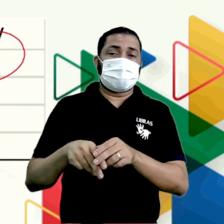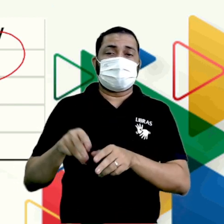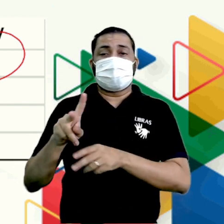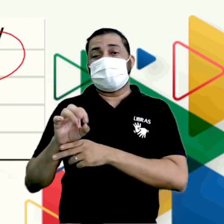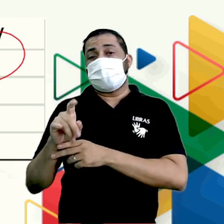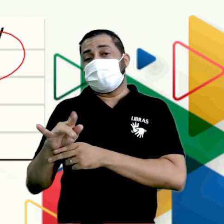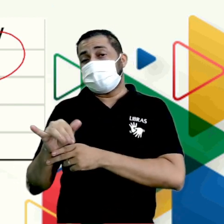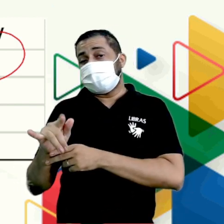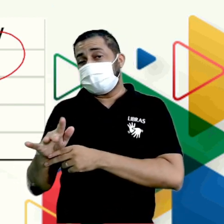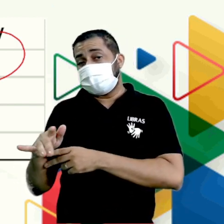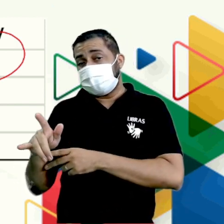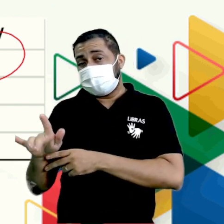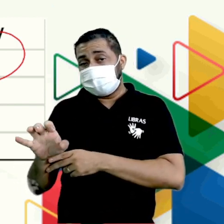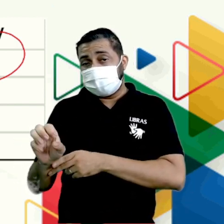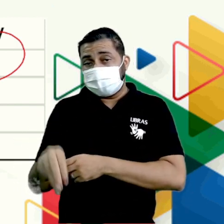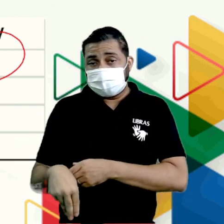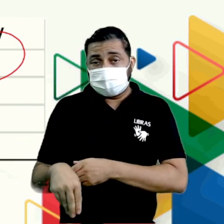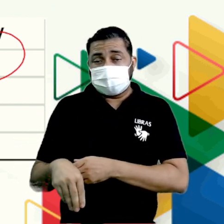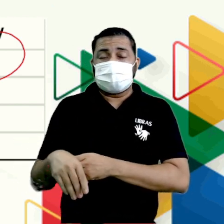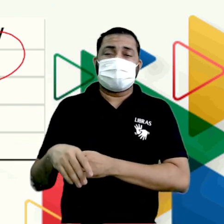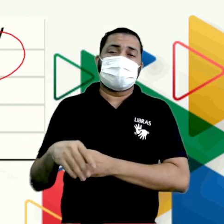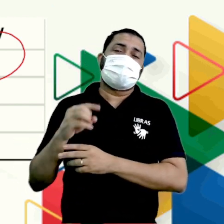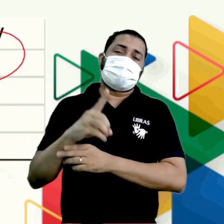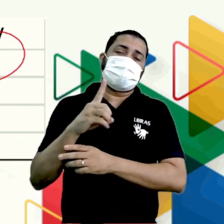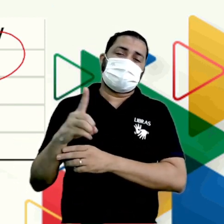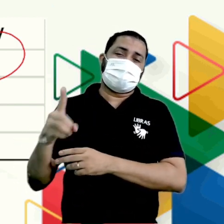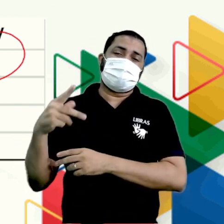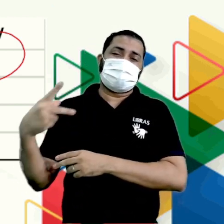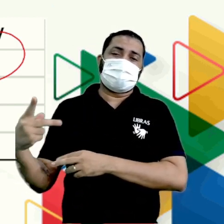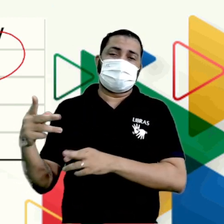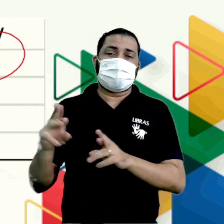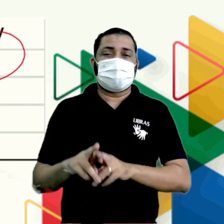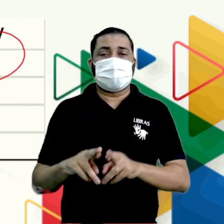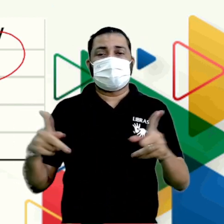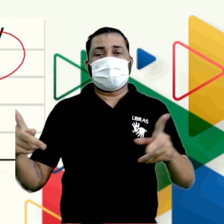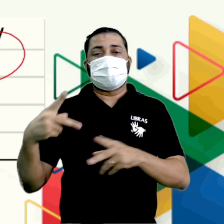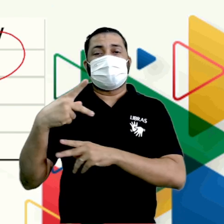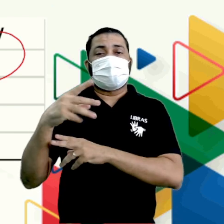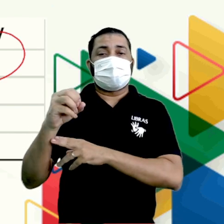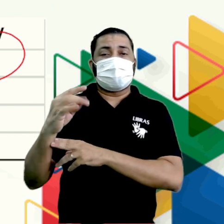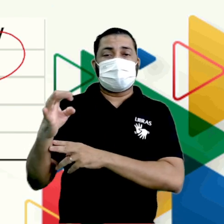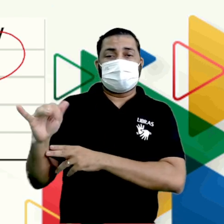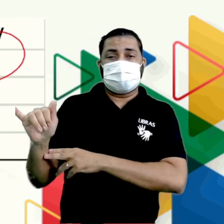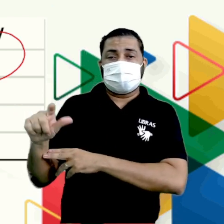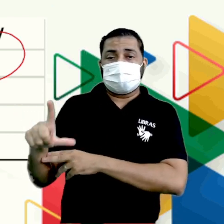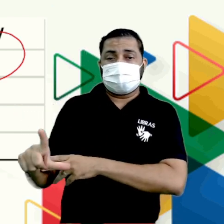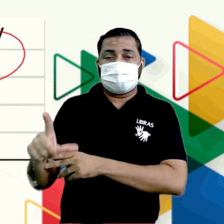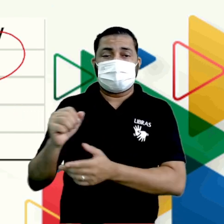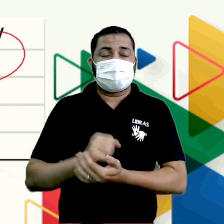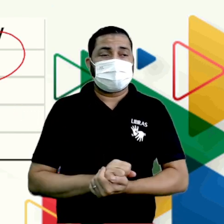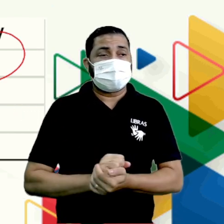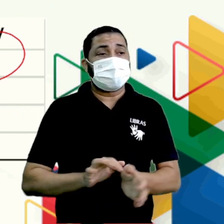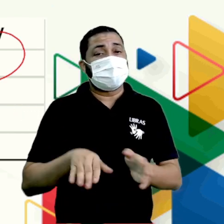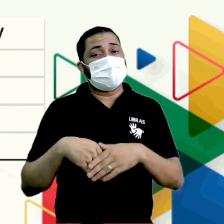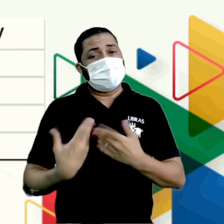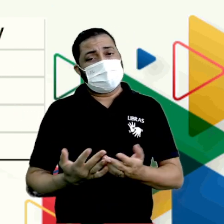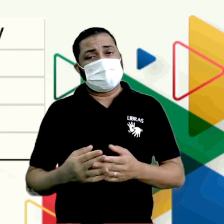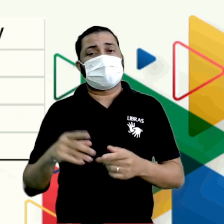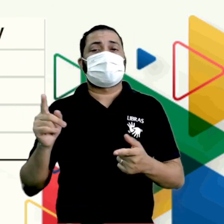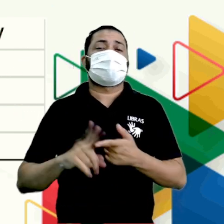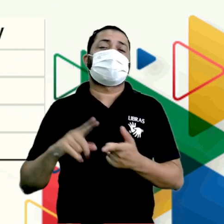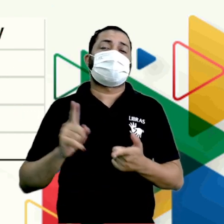voltagem da pilha. Certo? Seria a DDP, diferença de potencial, tá certo? Aí ele prossegue